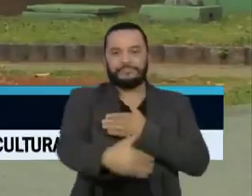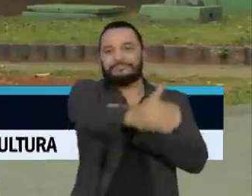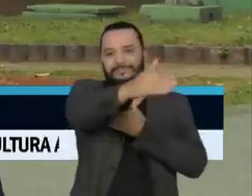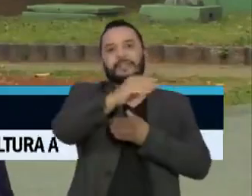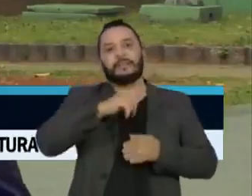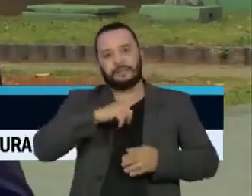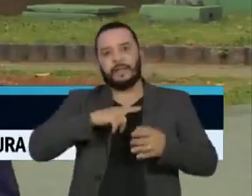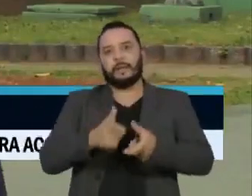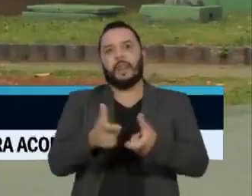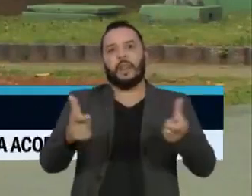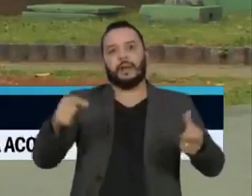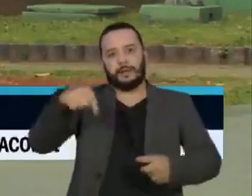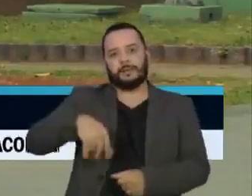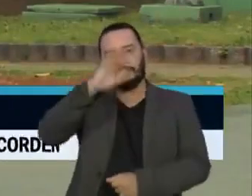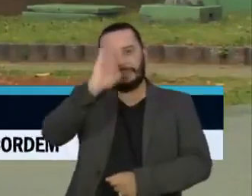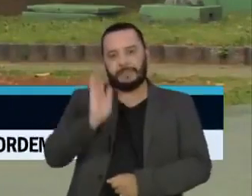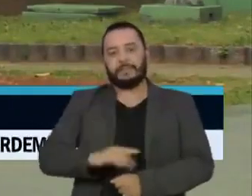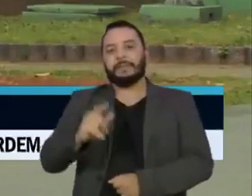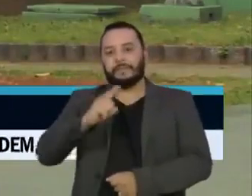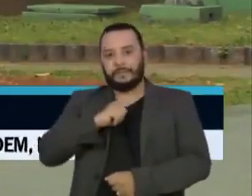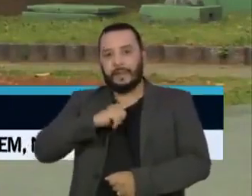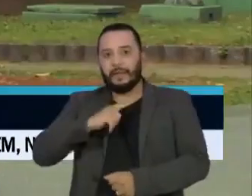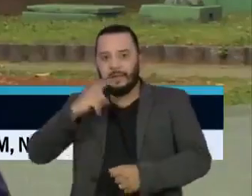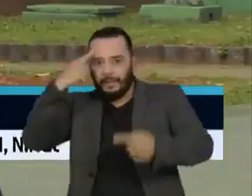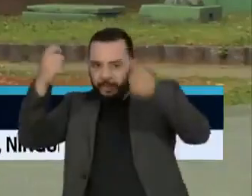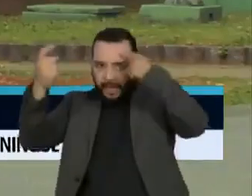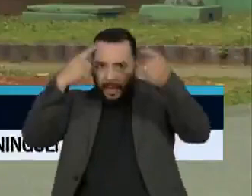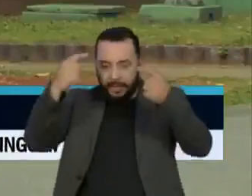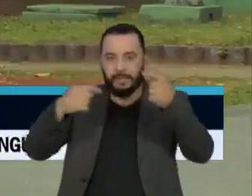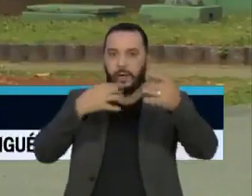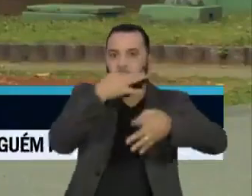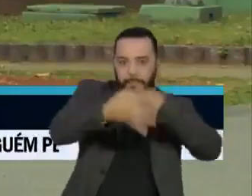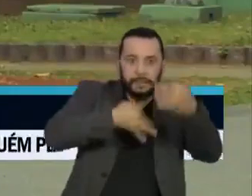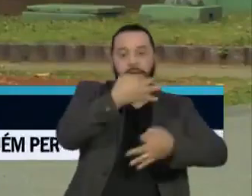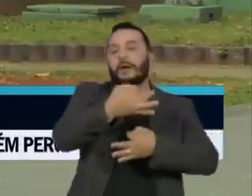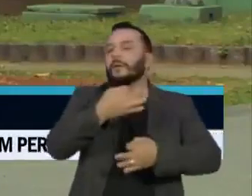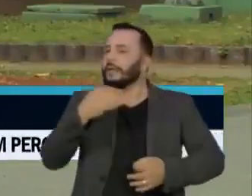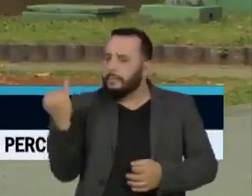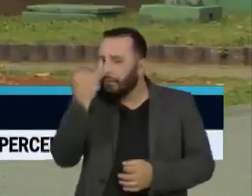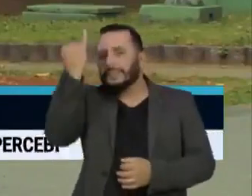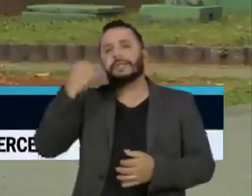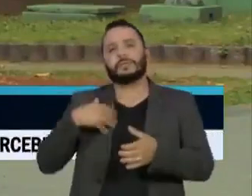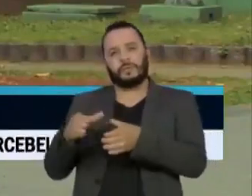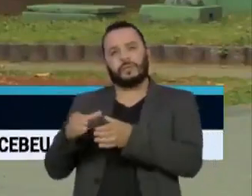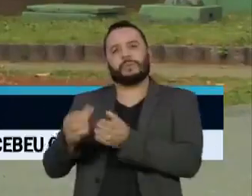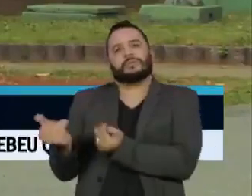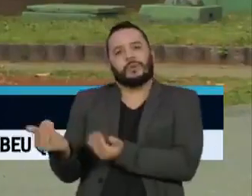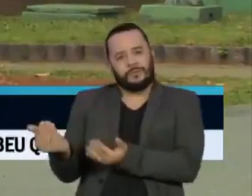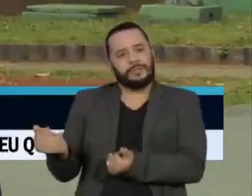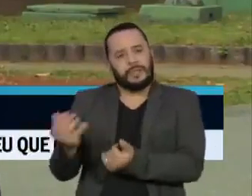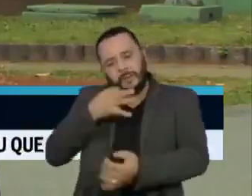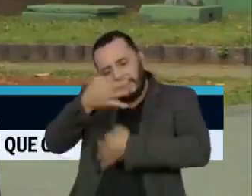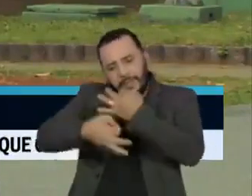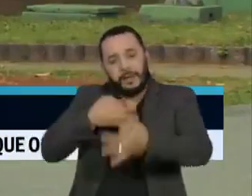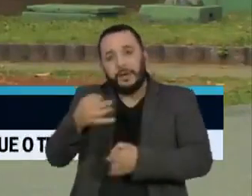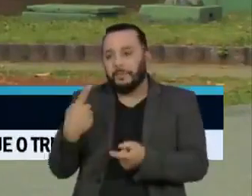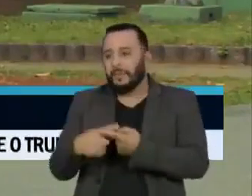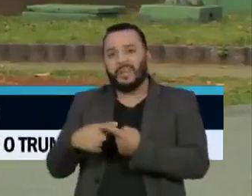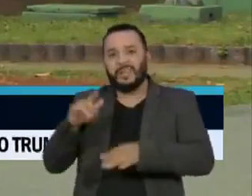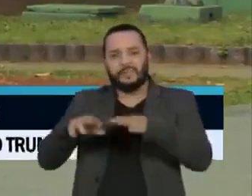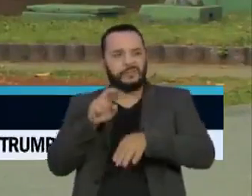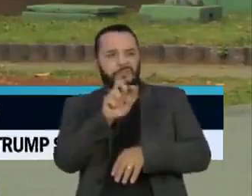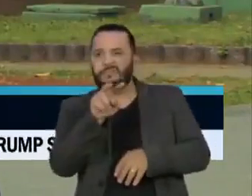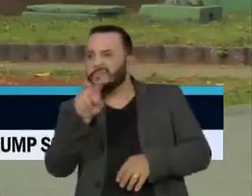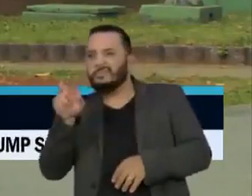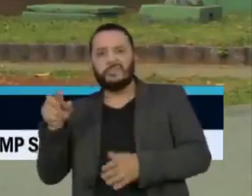fase marcada por idealismo e opiniões tem sido o grande diferencial dessa turma, que muitas vezes não se vê